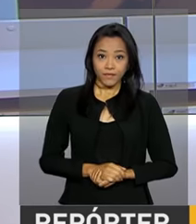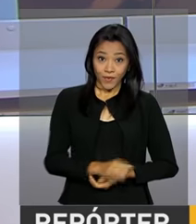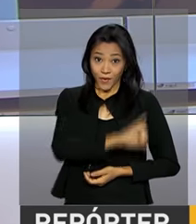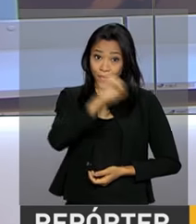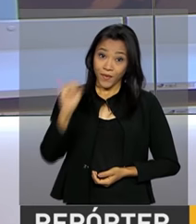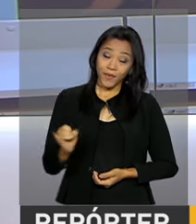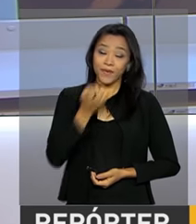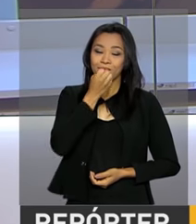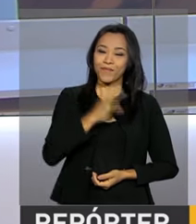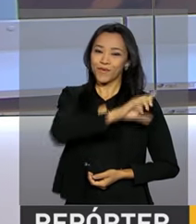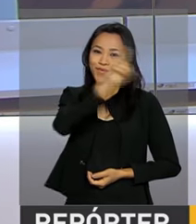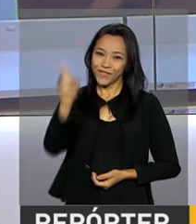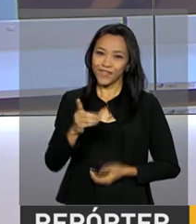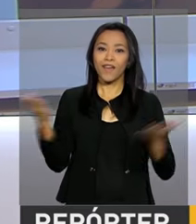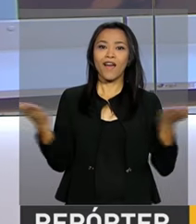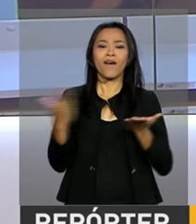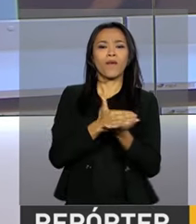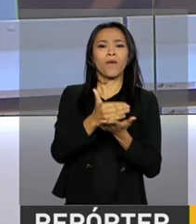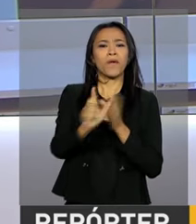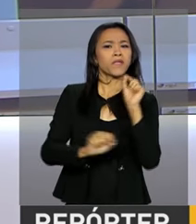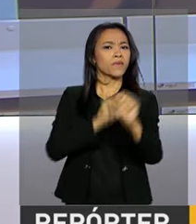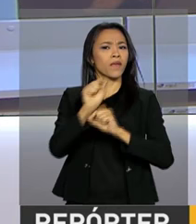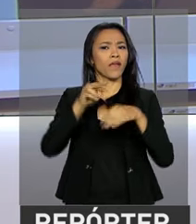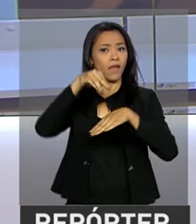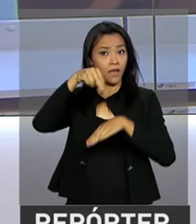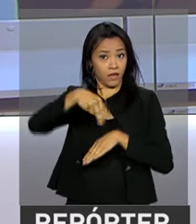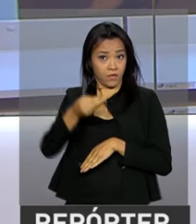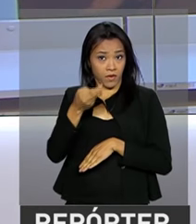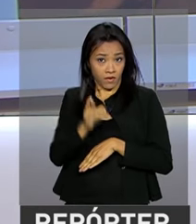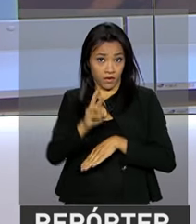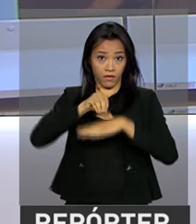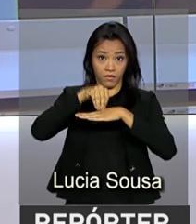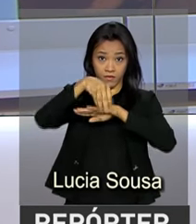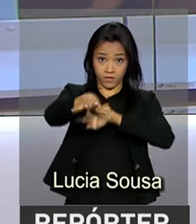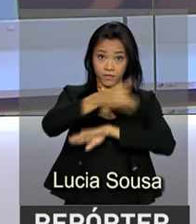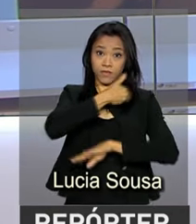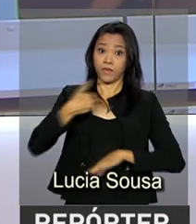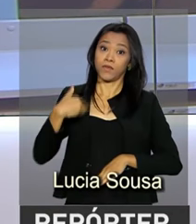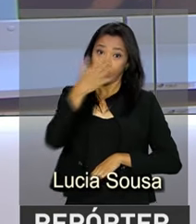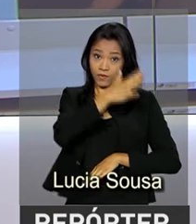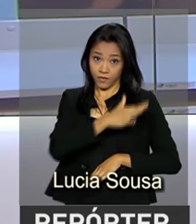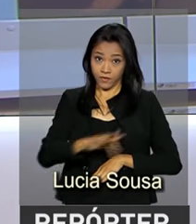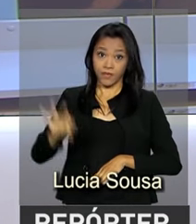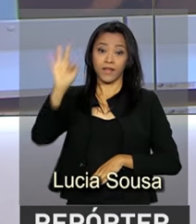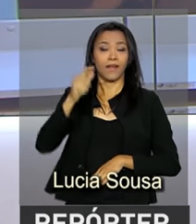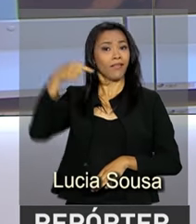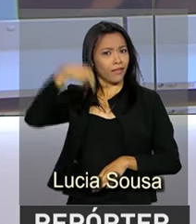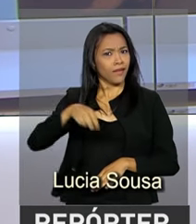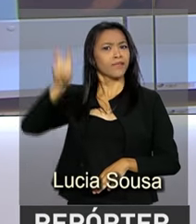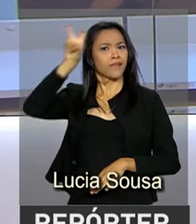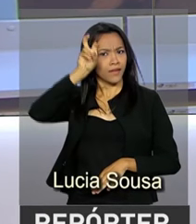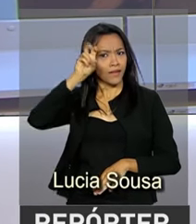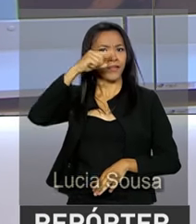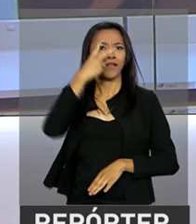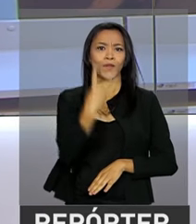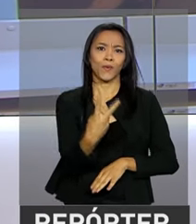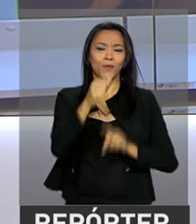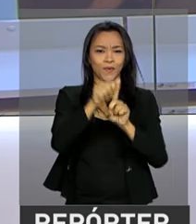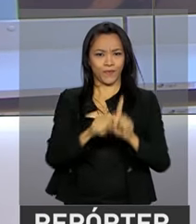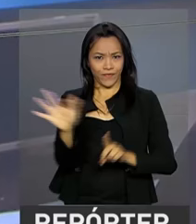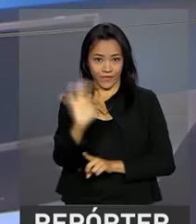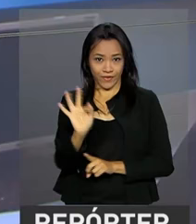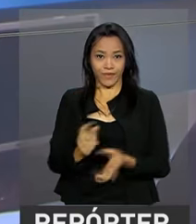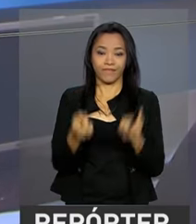Olá, bom dia para você. Começa agora o Repórter NBR com as notícias do governo federal desta quinta-feira, 2 de